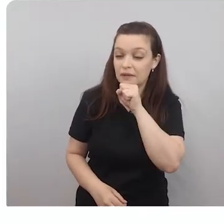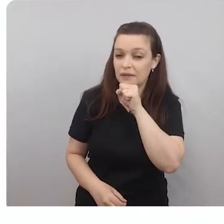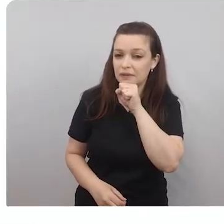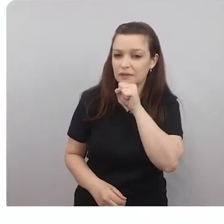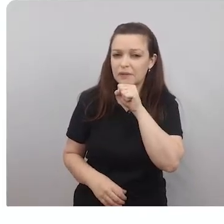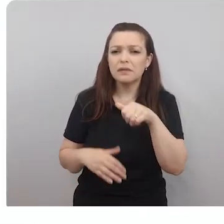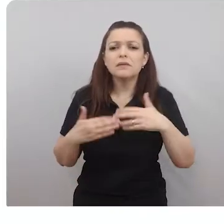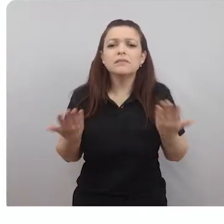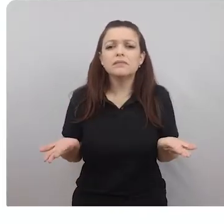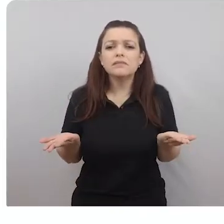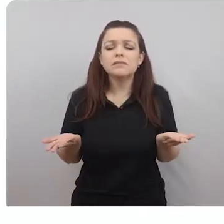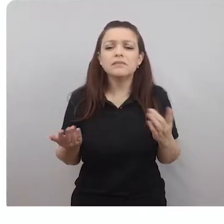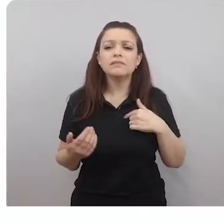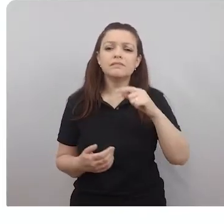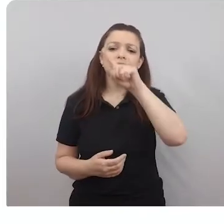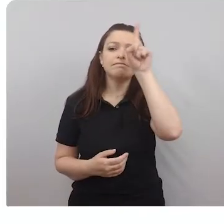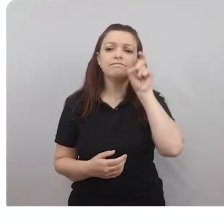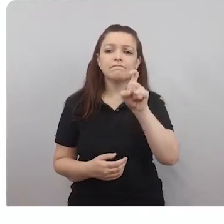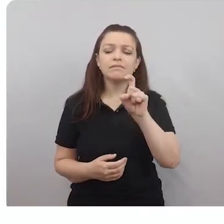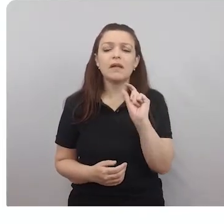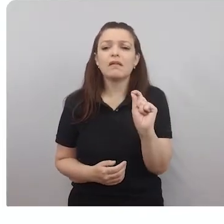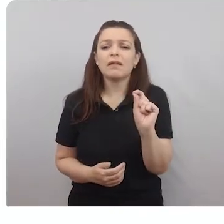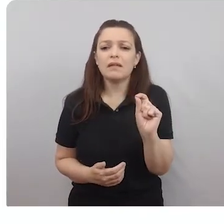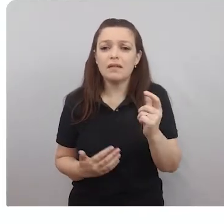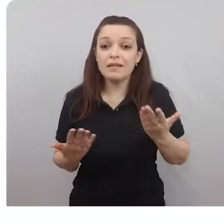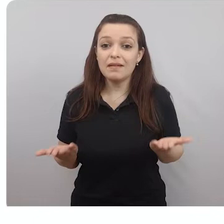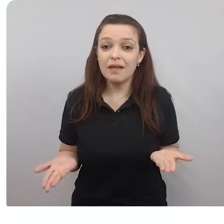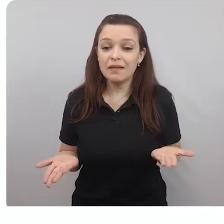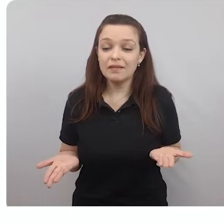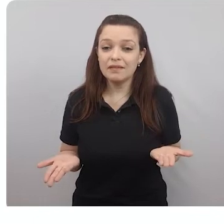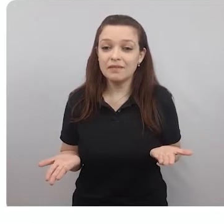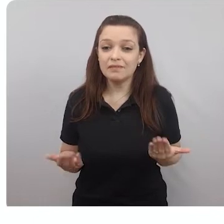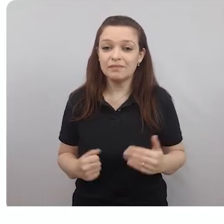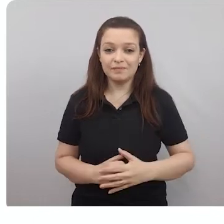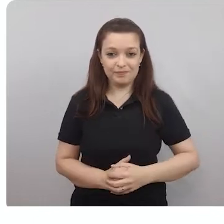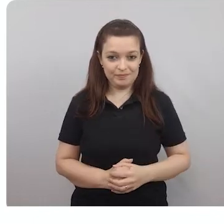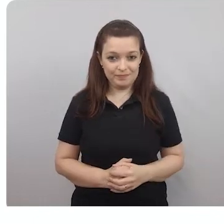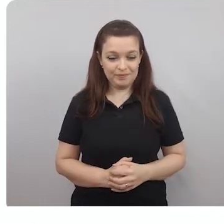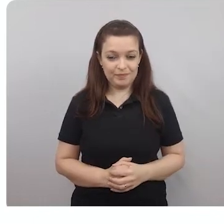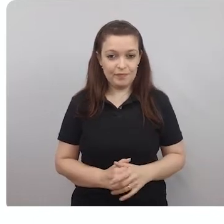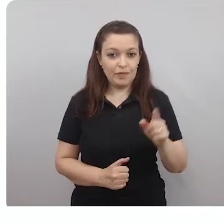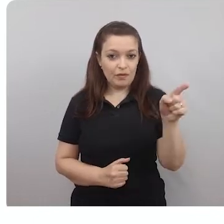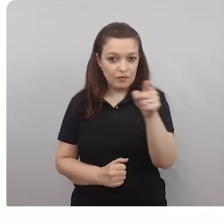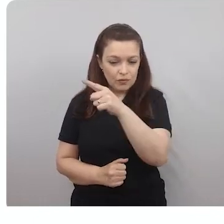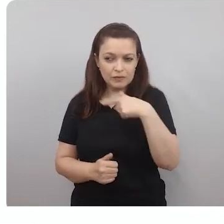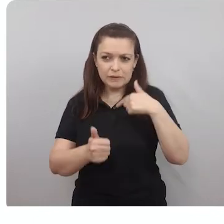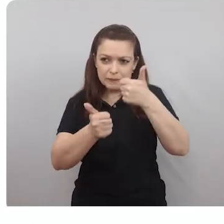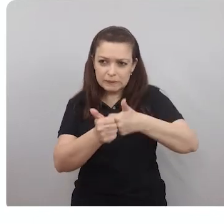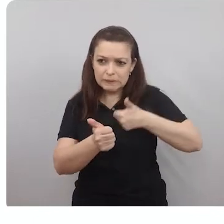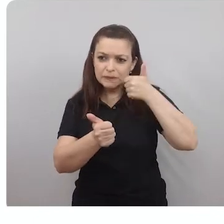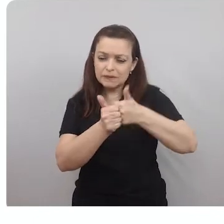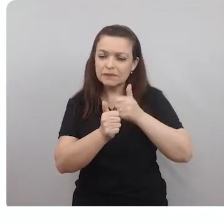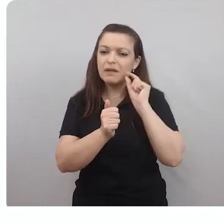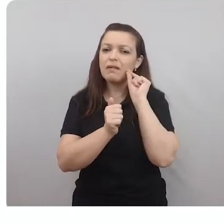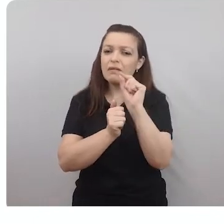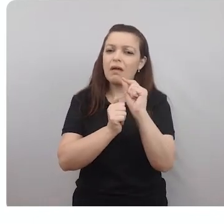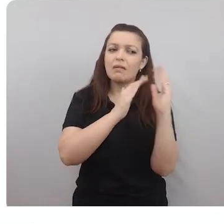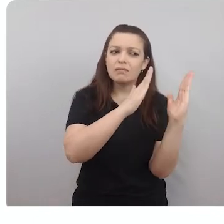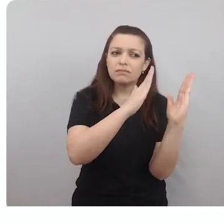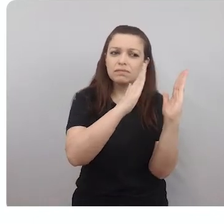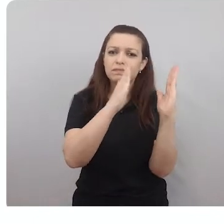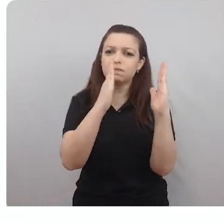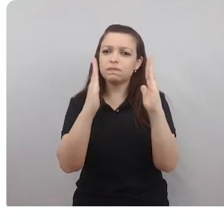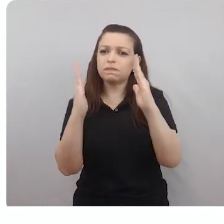sapo, mãe. E agora? Quem virá? Nós temos que terminar